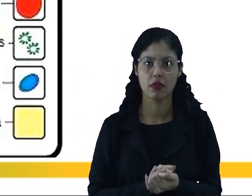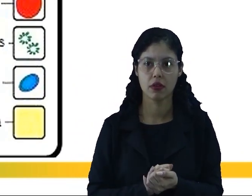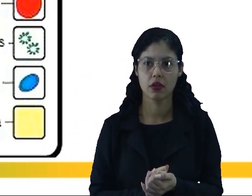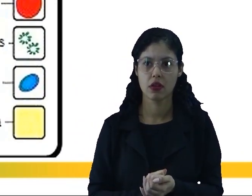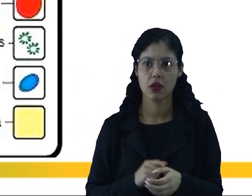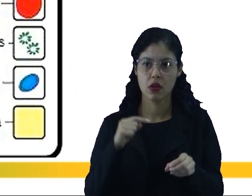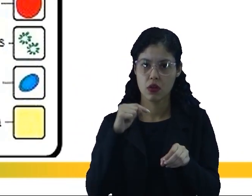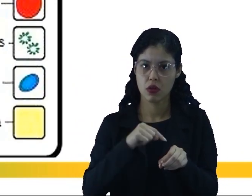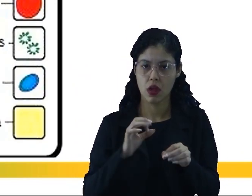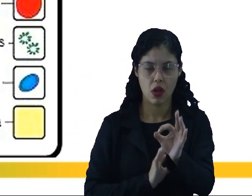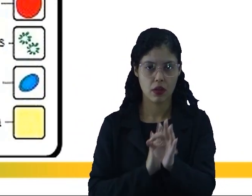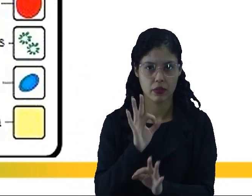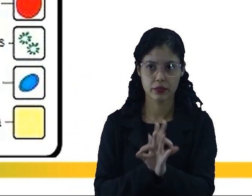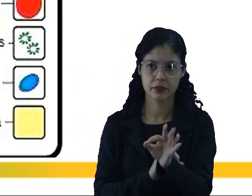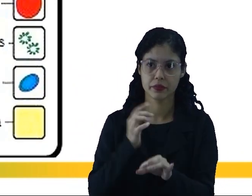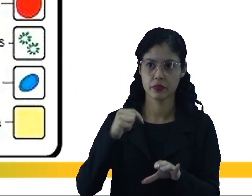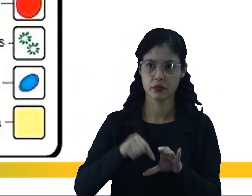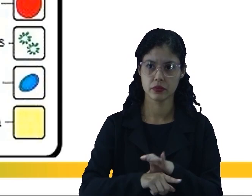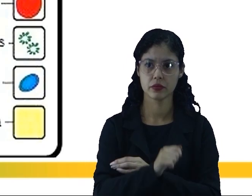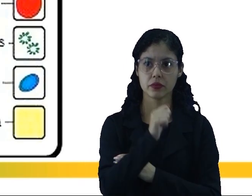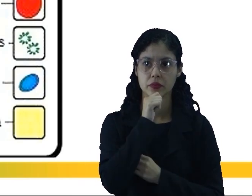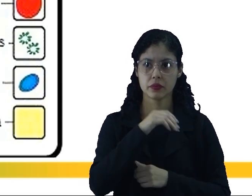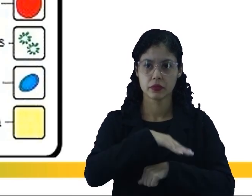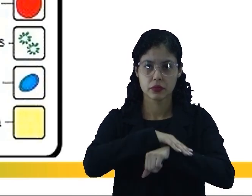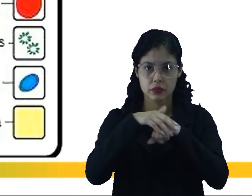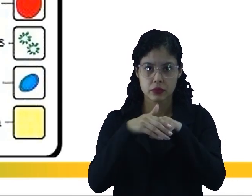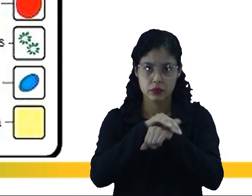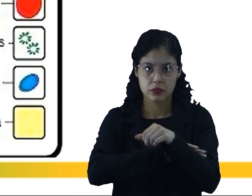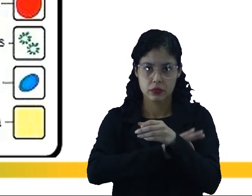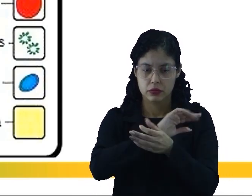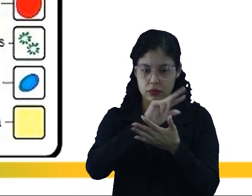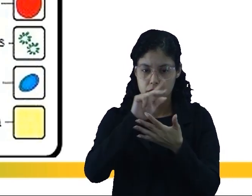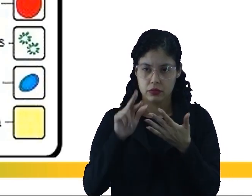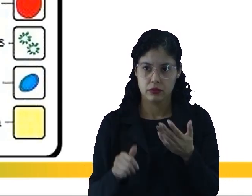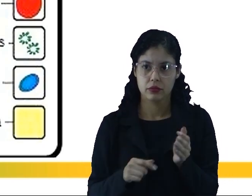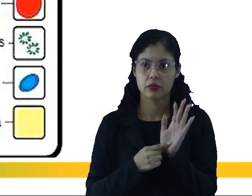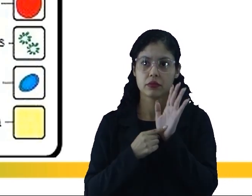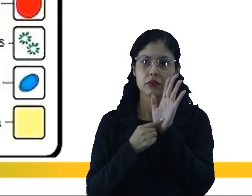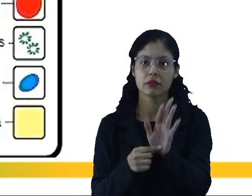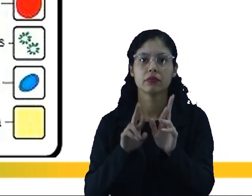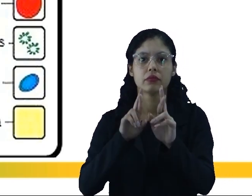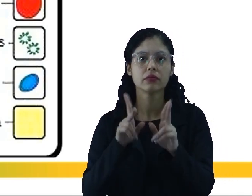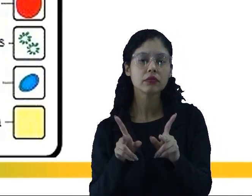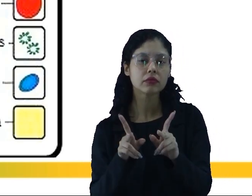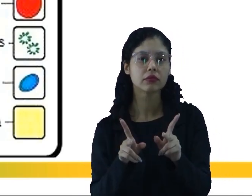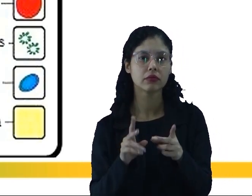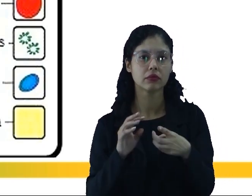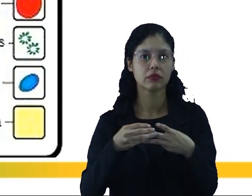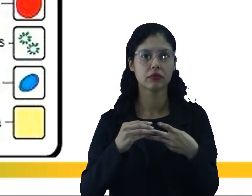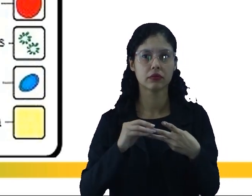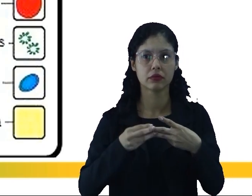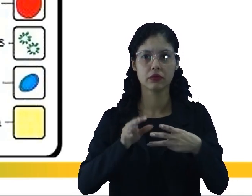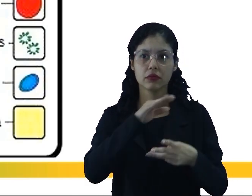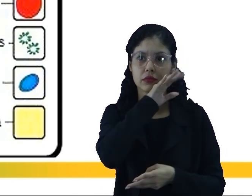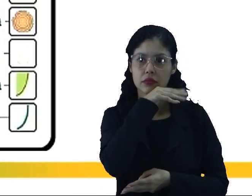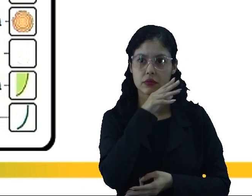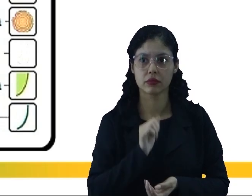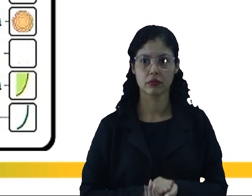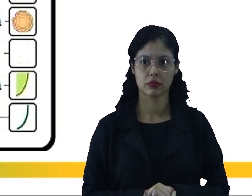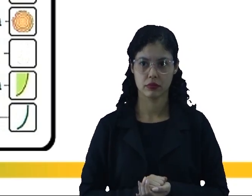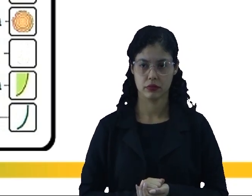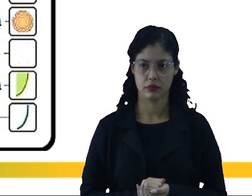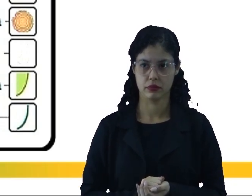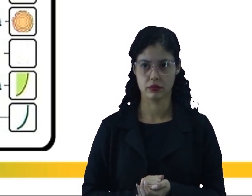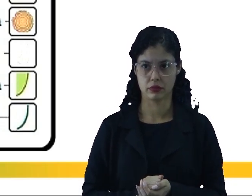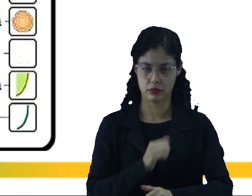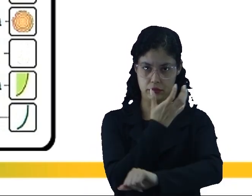um núcleo organizado dentro de uma carioteca, membrana plasmática e várias organelas, mas eu queria mostrar a diferença da célula animal, observe agora, para